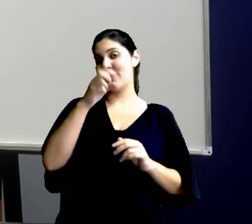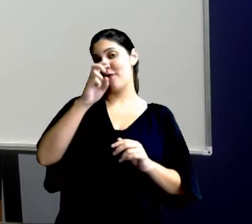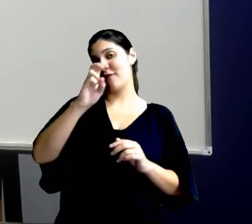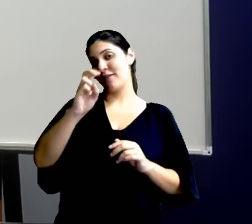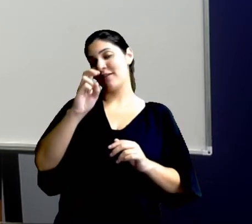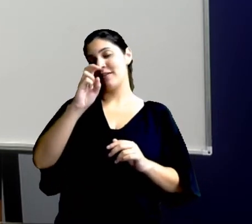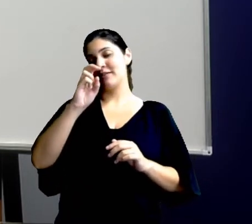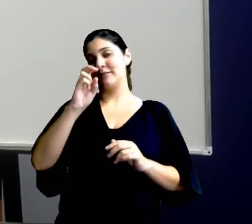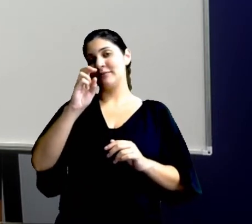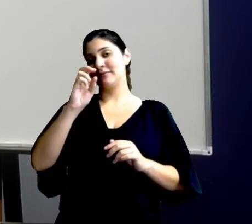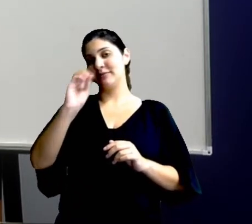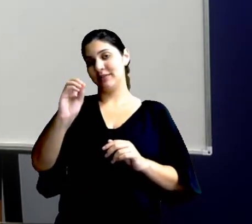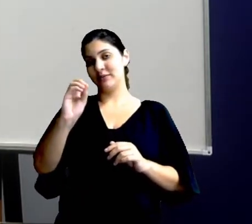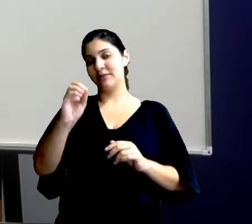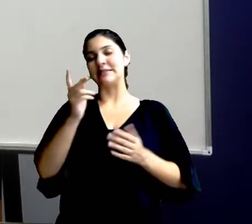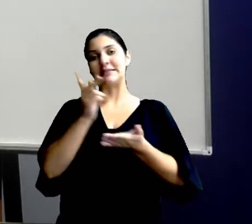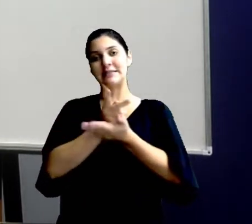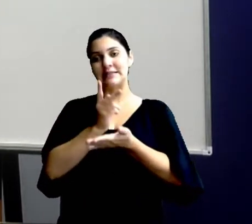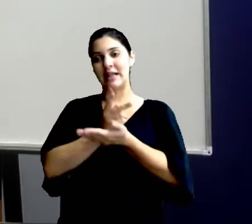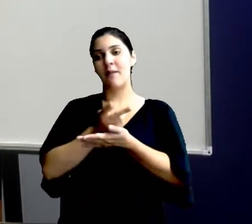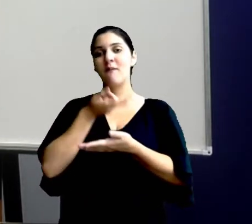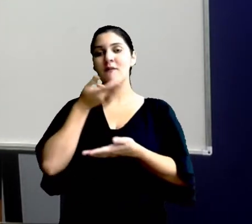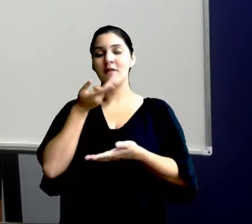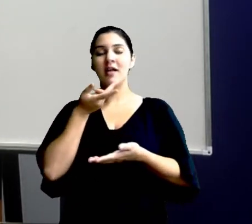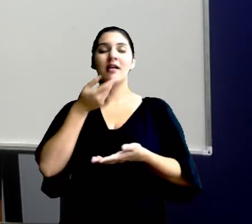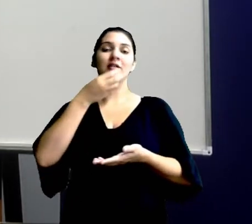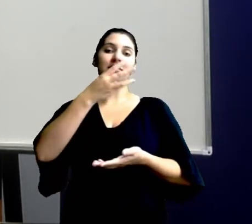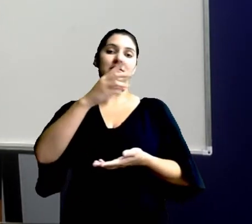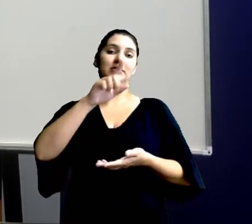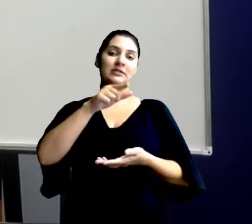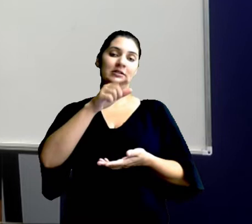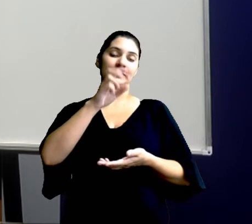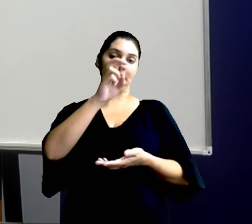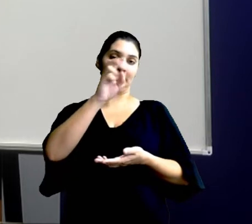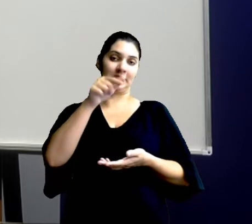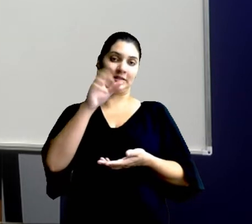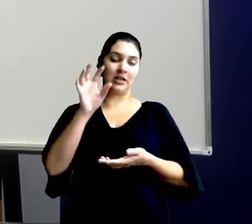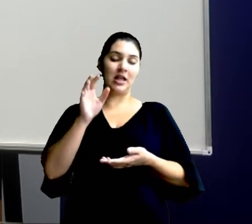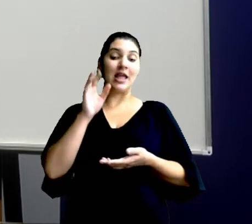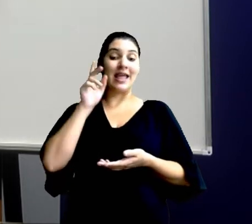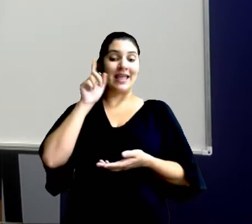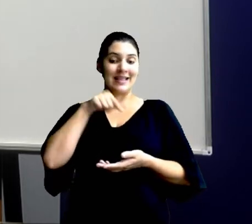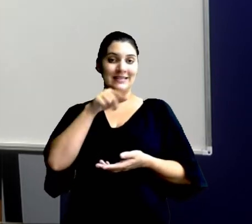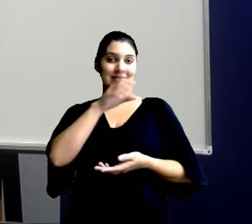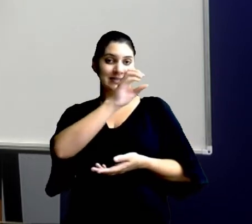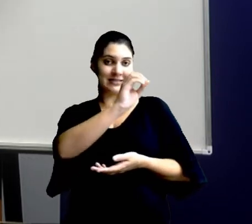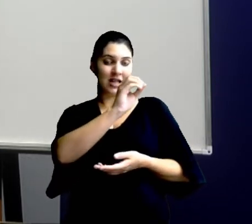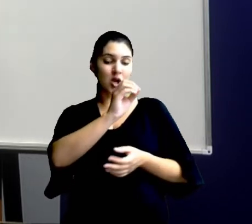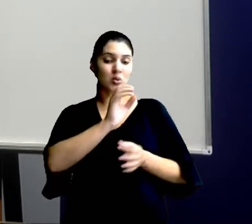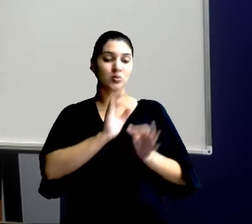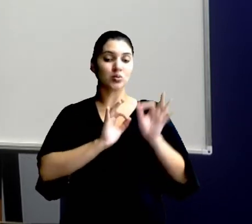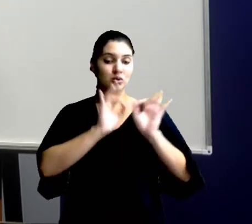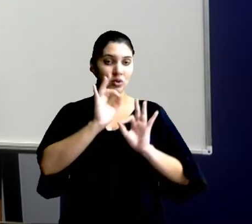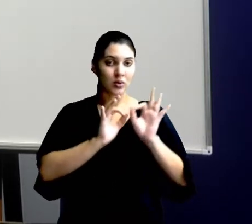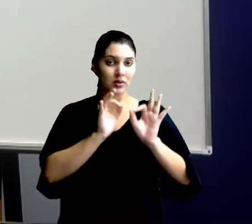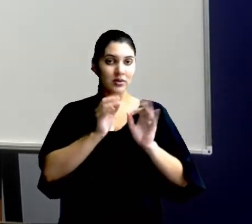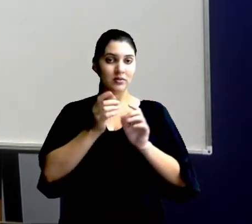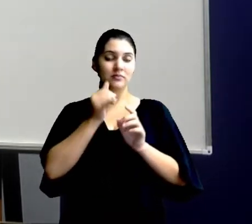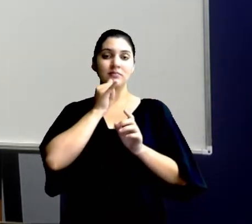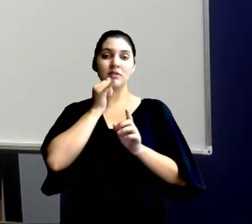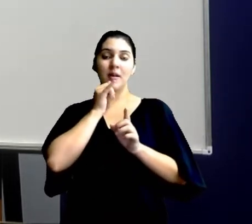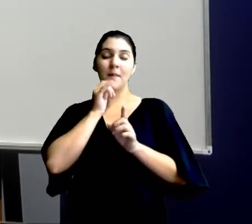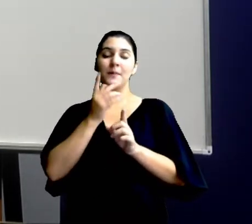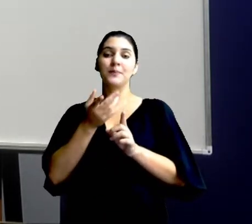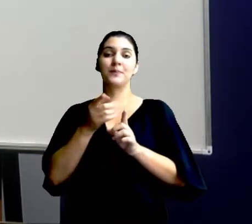ler 35, não é? Então, esse 0 aqui, ó, nessa ordem aqui, tá? À direita, né,